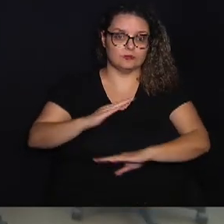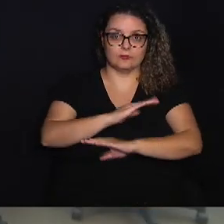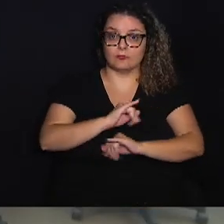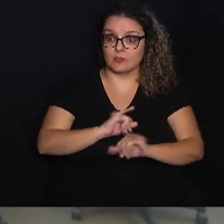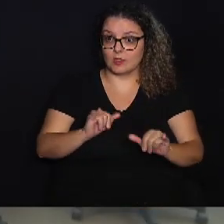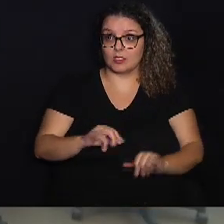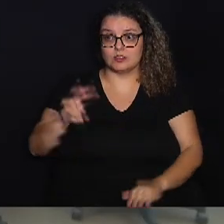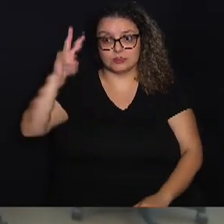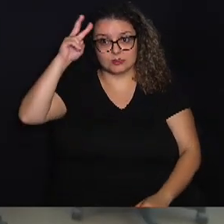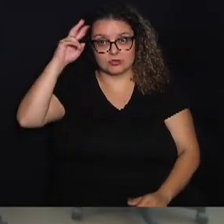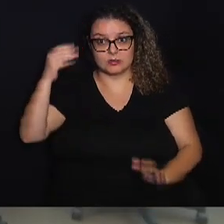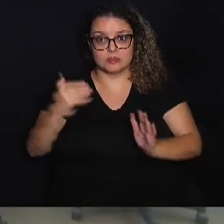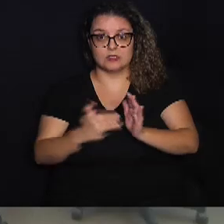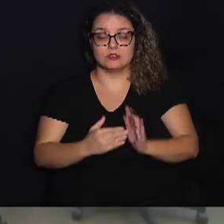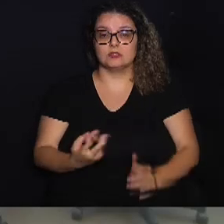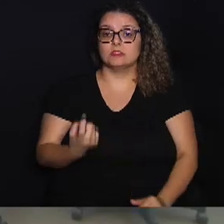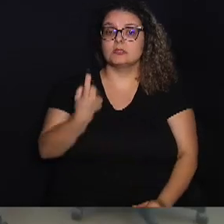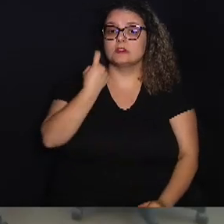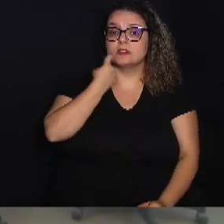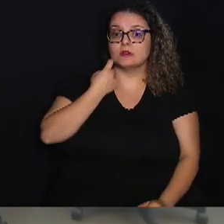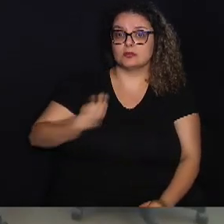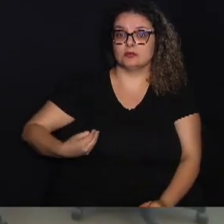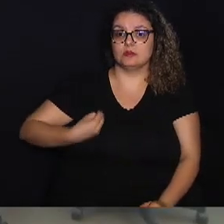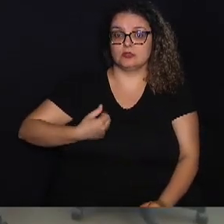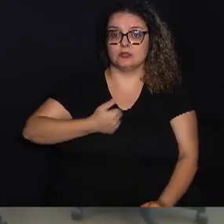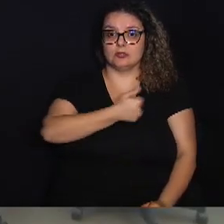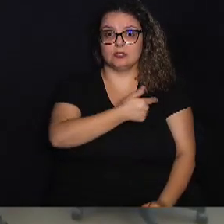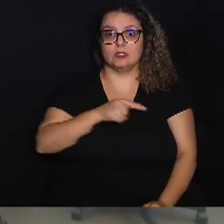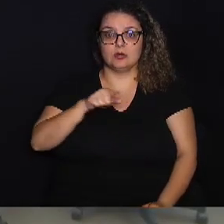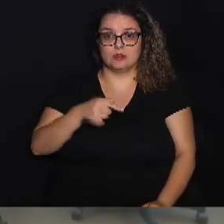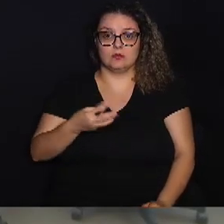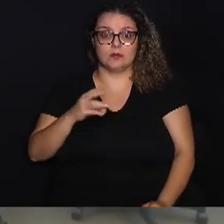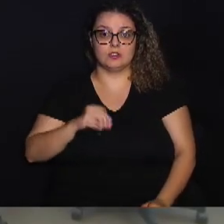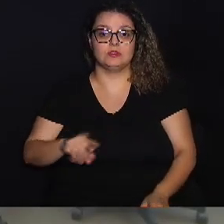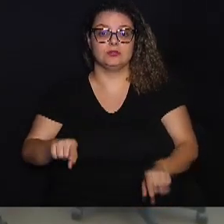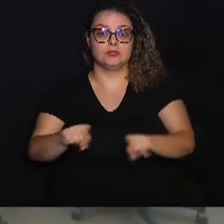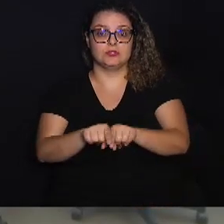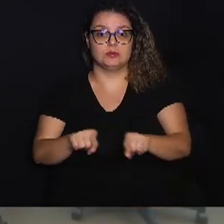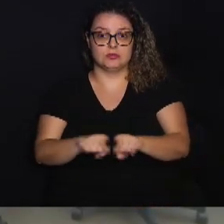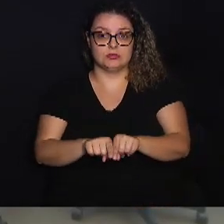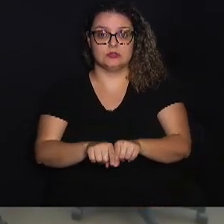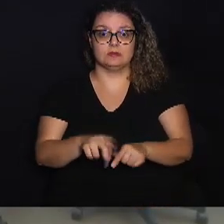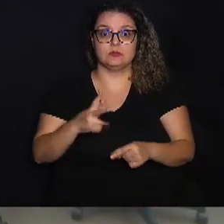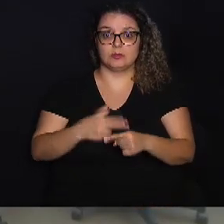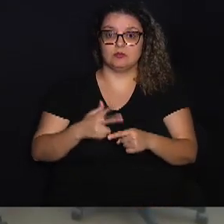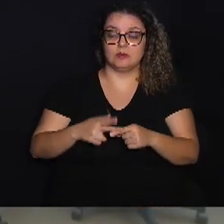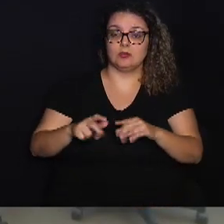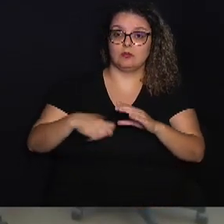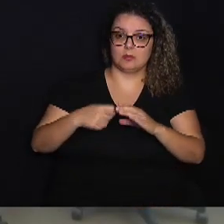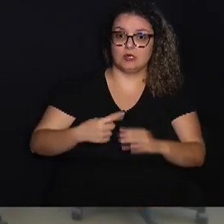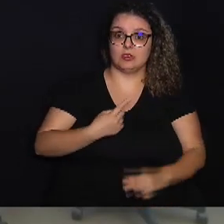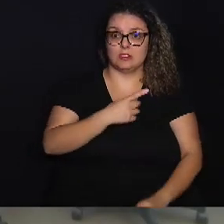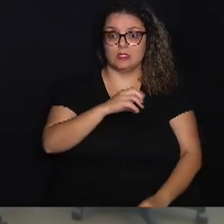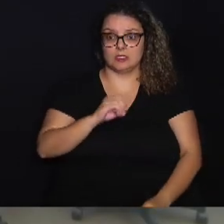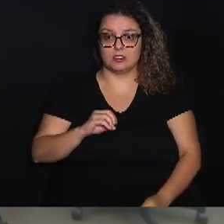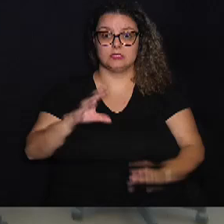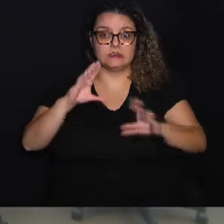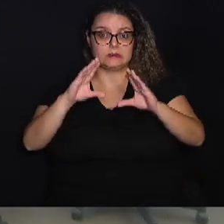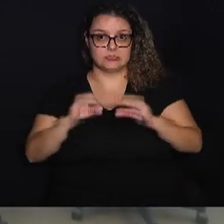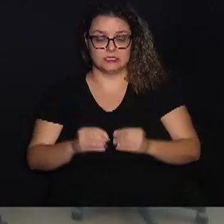segunda a sexta ao vivo ao 12:30 e também tem edição gravada às 10 da